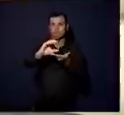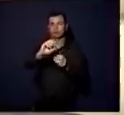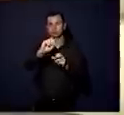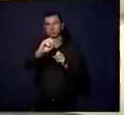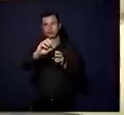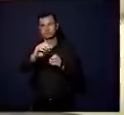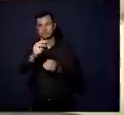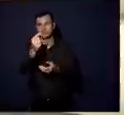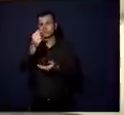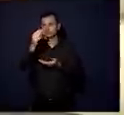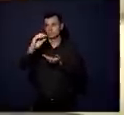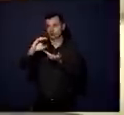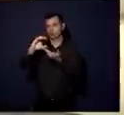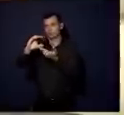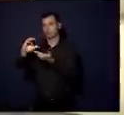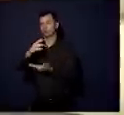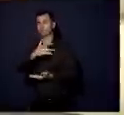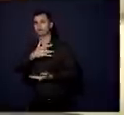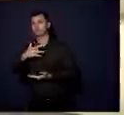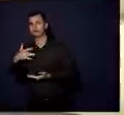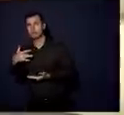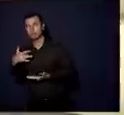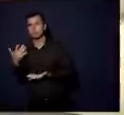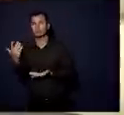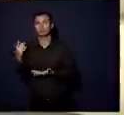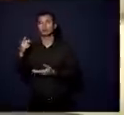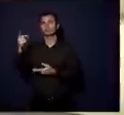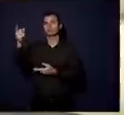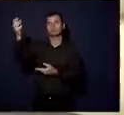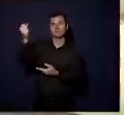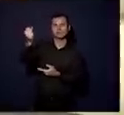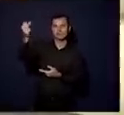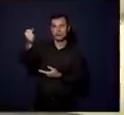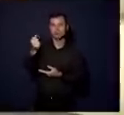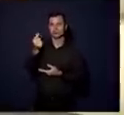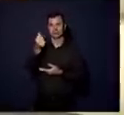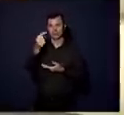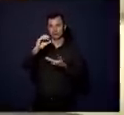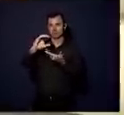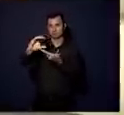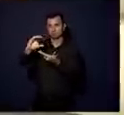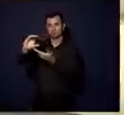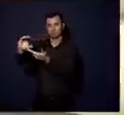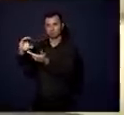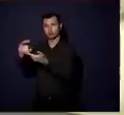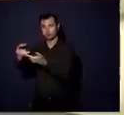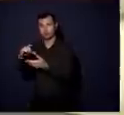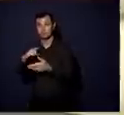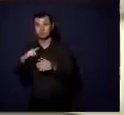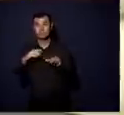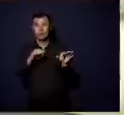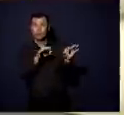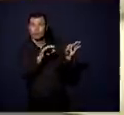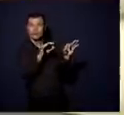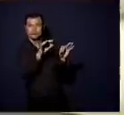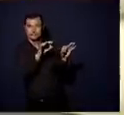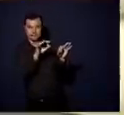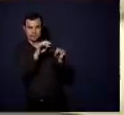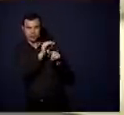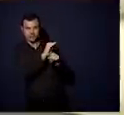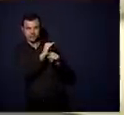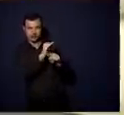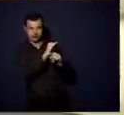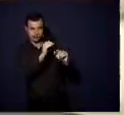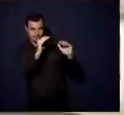quanto vai para para previdência e essa proposta sanitária que é desenhada na Secretaria de orçamento Federal